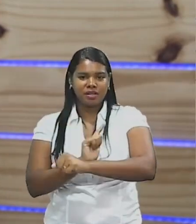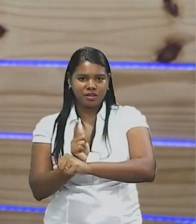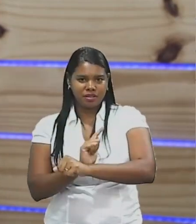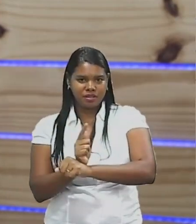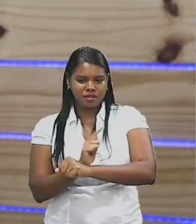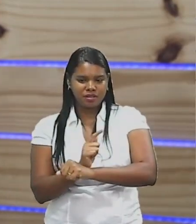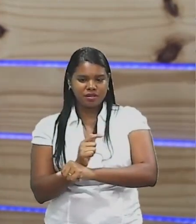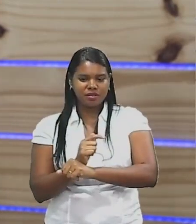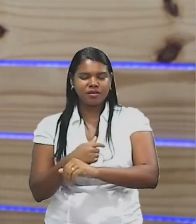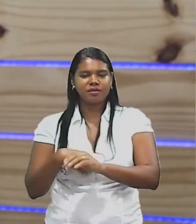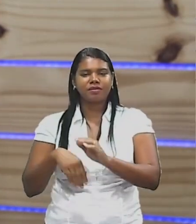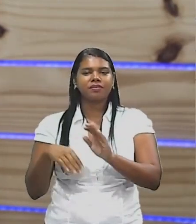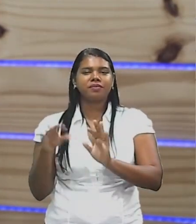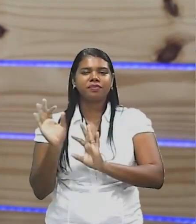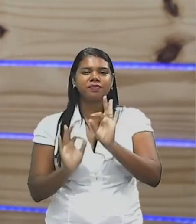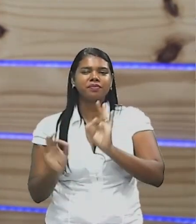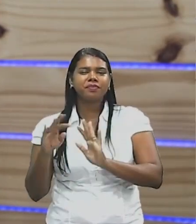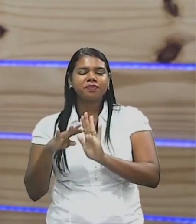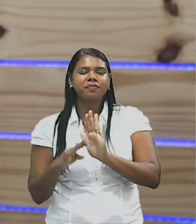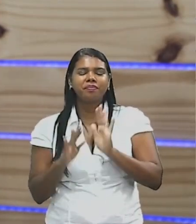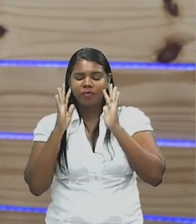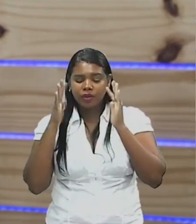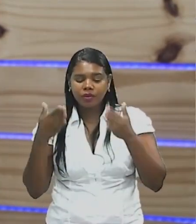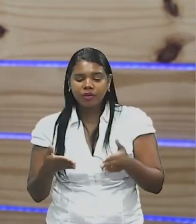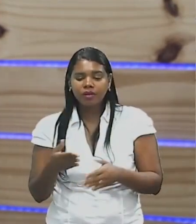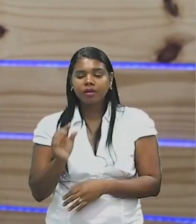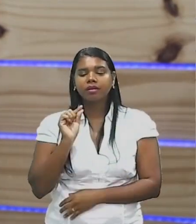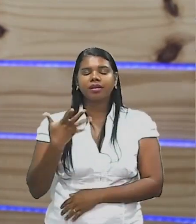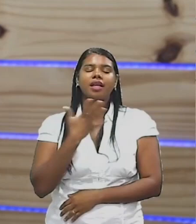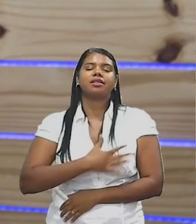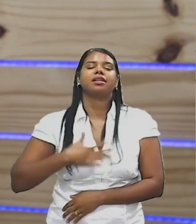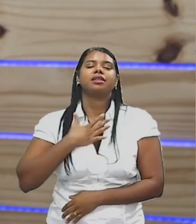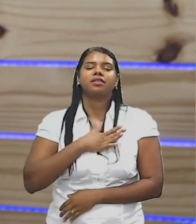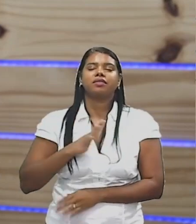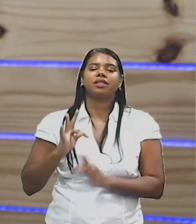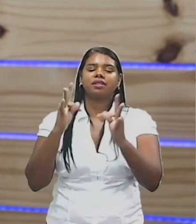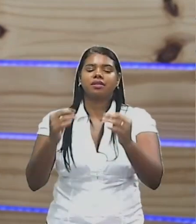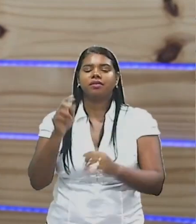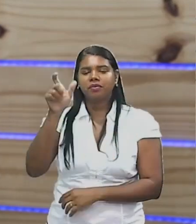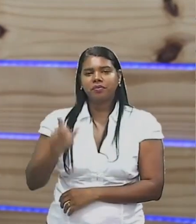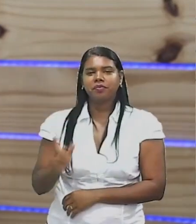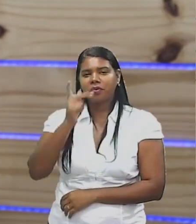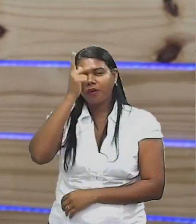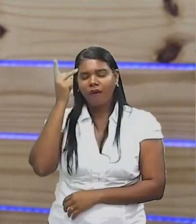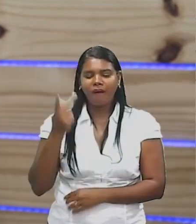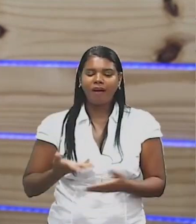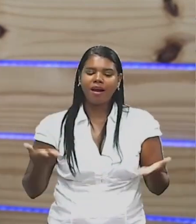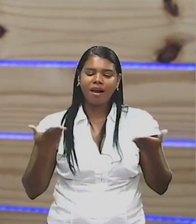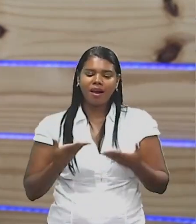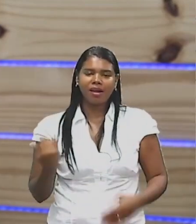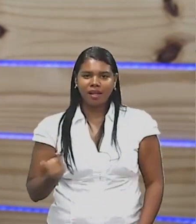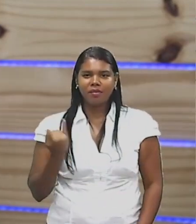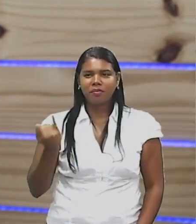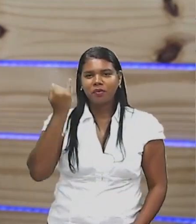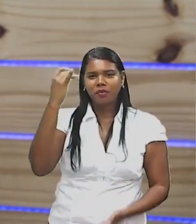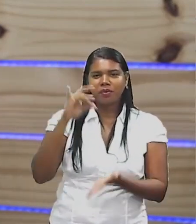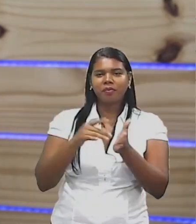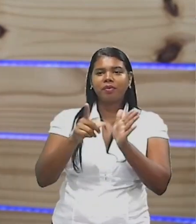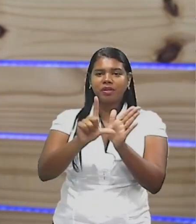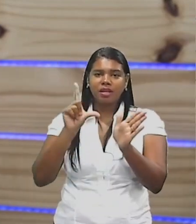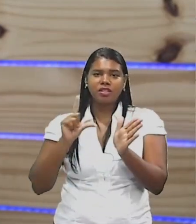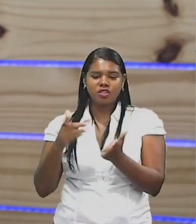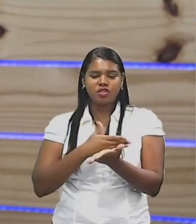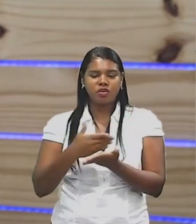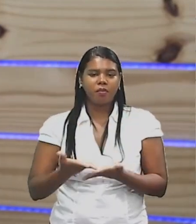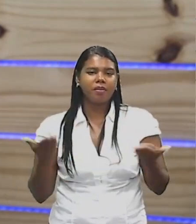qualidade. Lembrando que nesse evento o foco é qual? Satisfação total do cliente. Então, é muito importante, antes de começar a